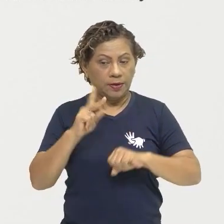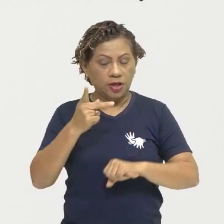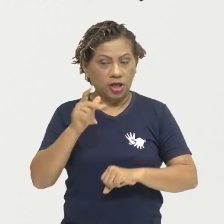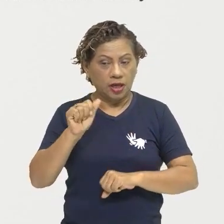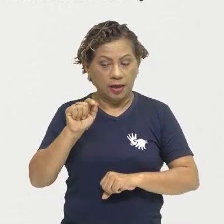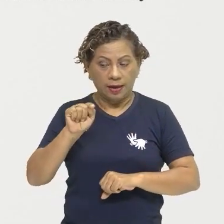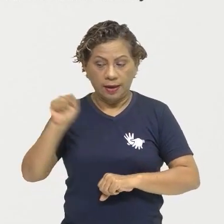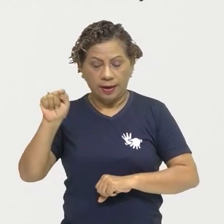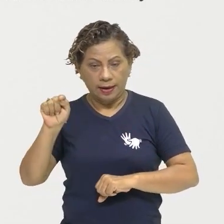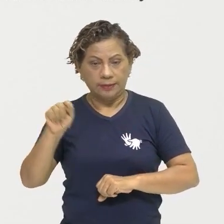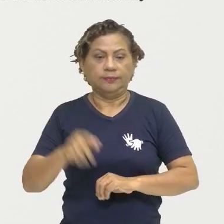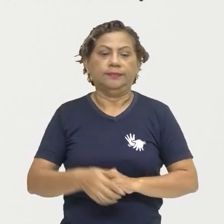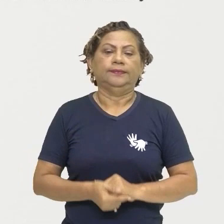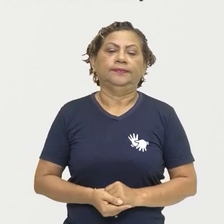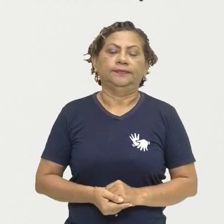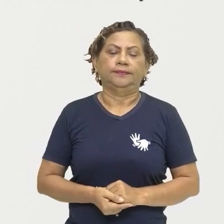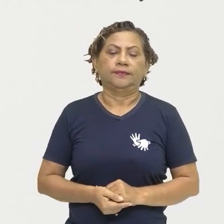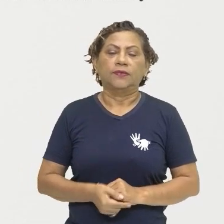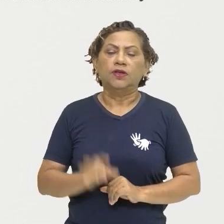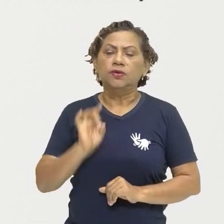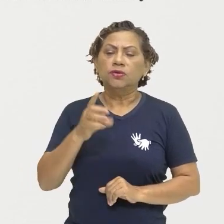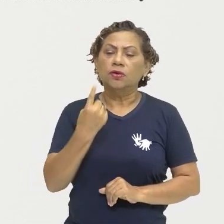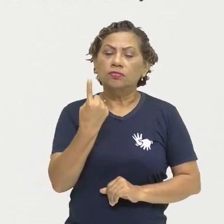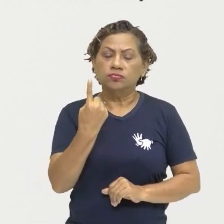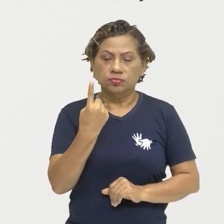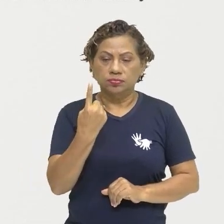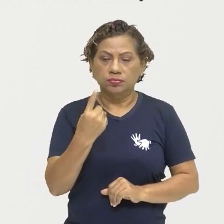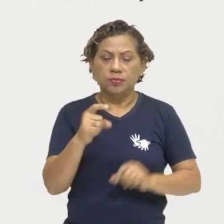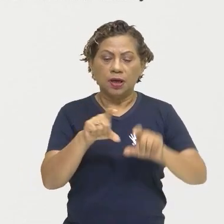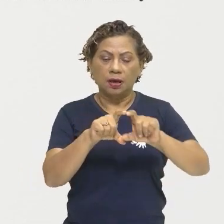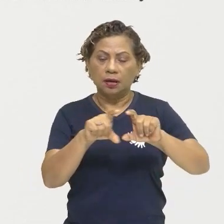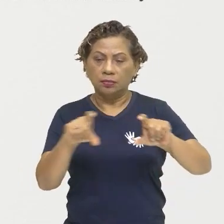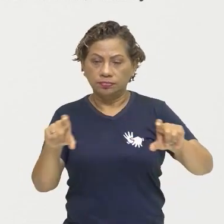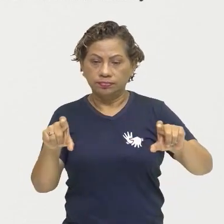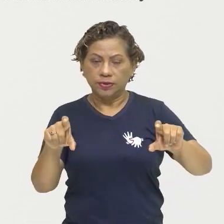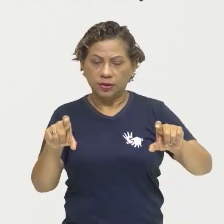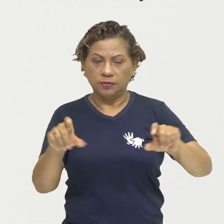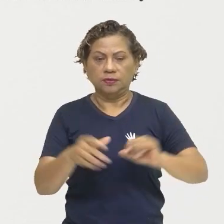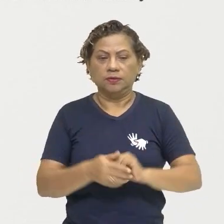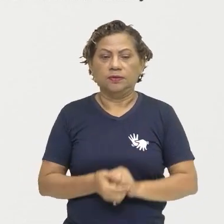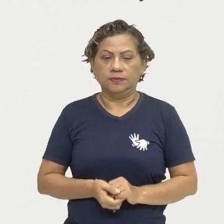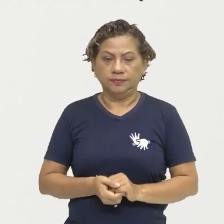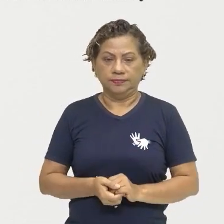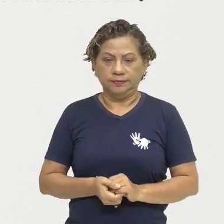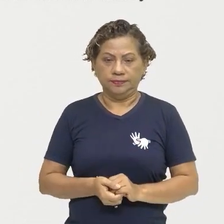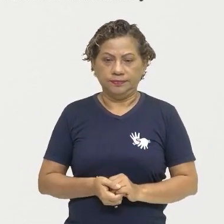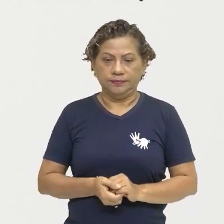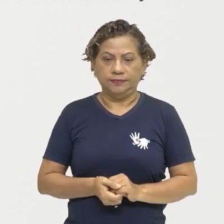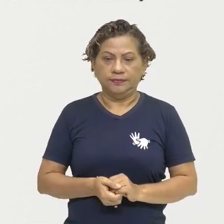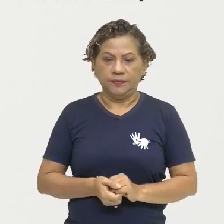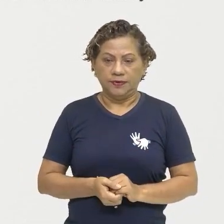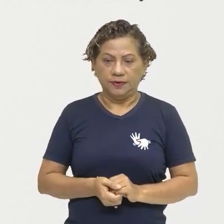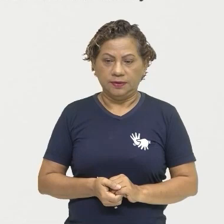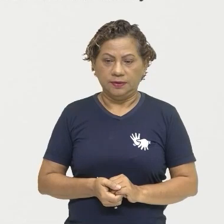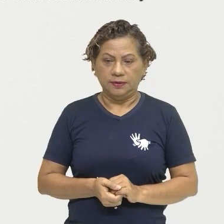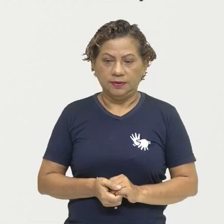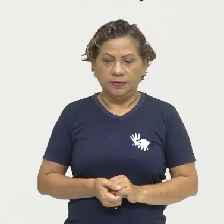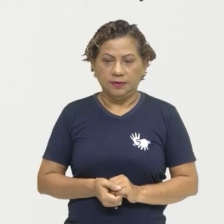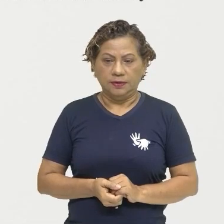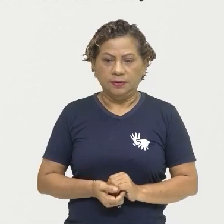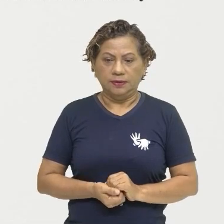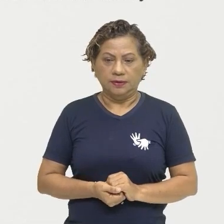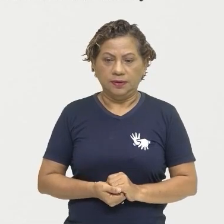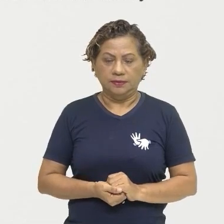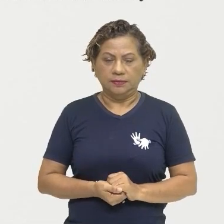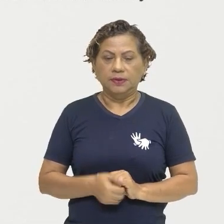há apenas uma oração, ou seja, vou reconhecer que tem uma só oração pela presença de